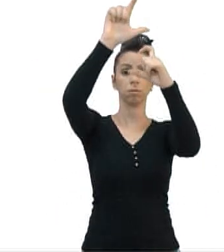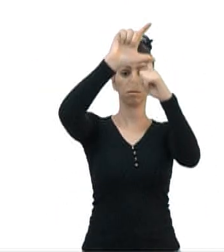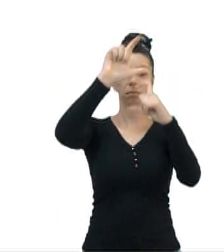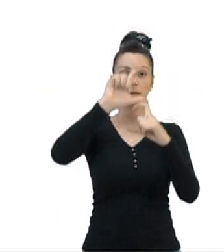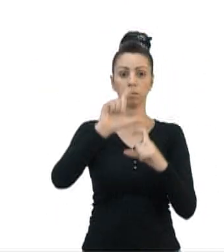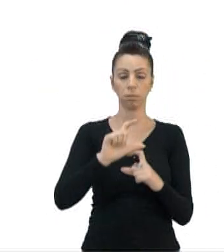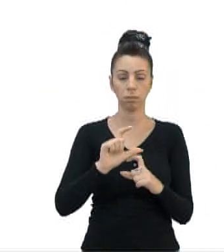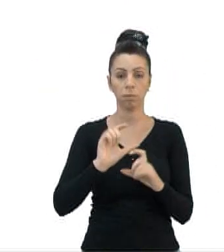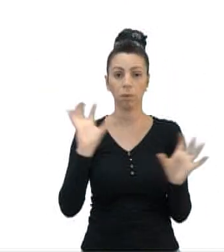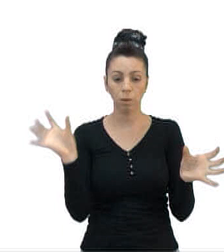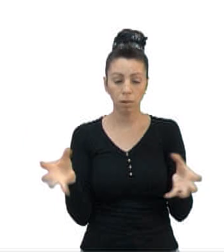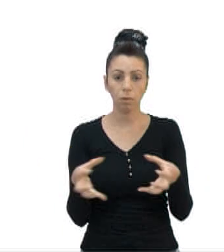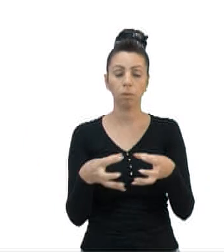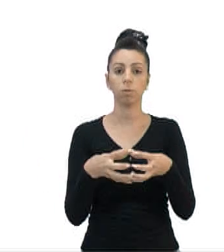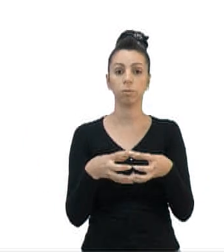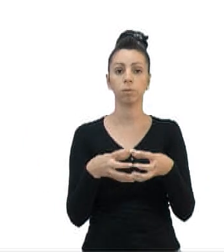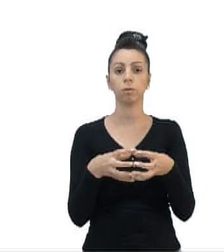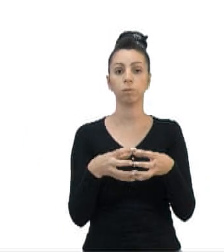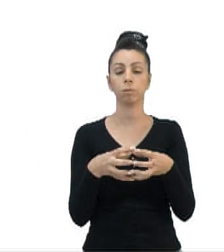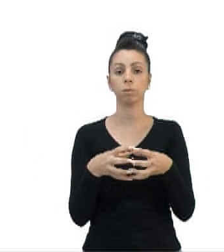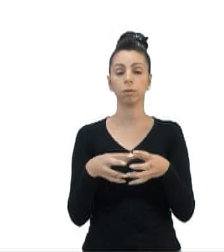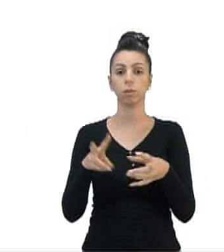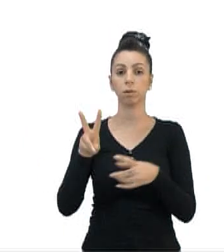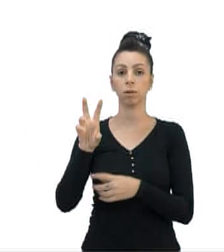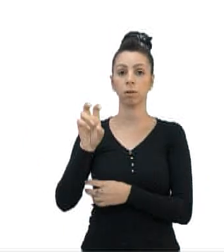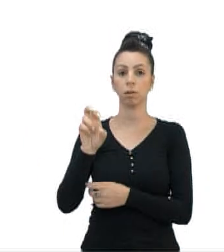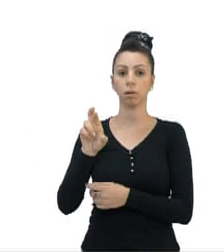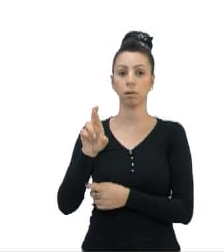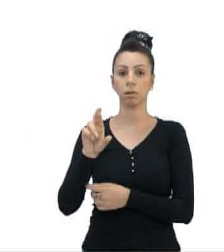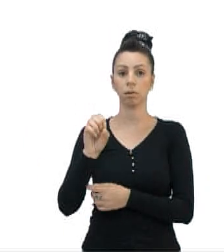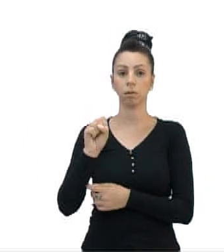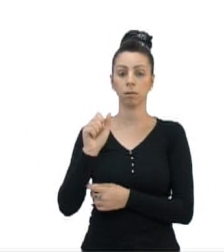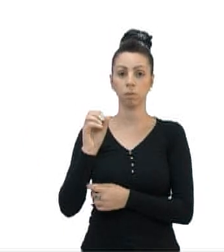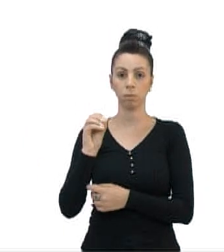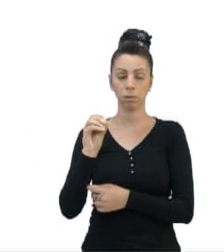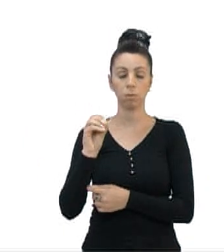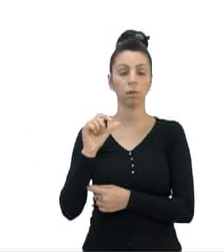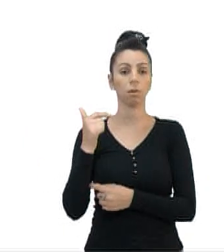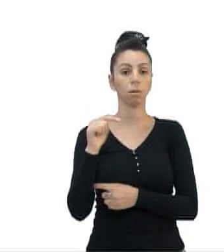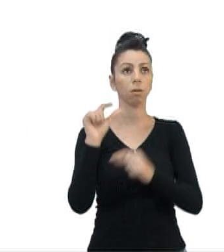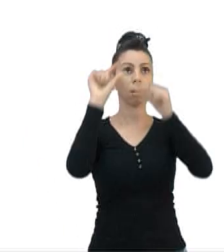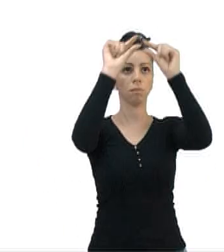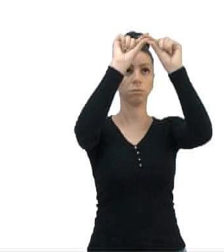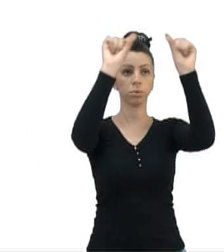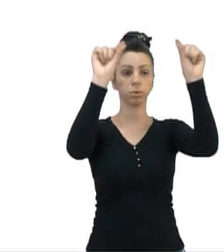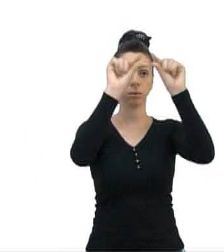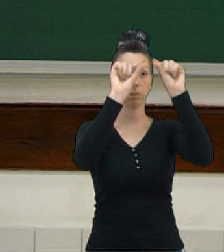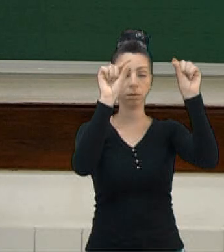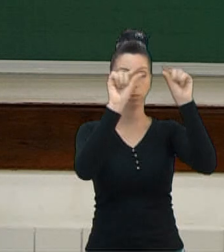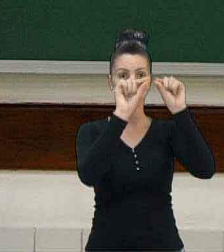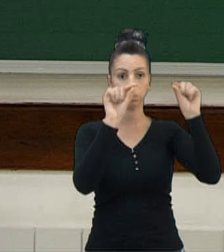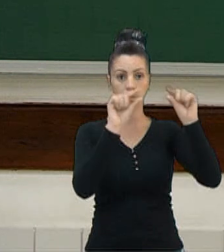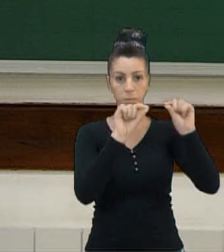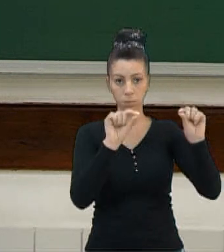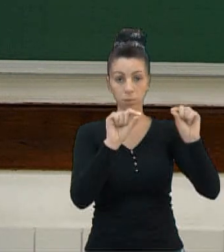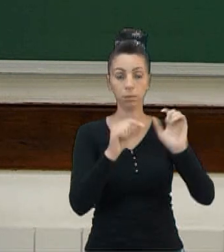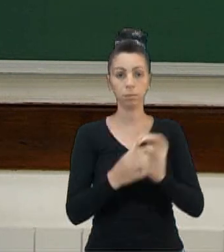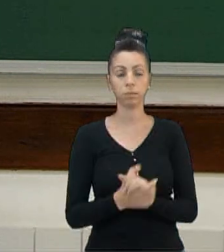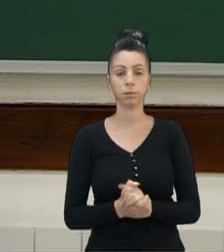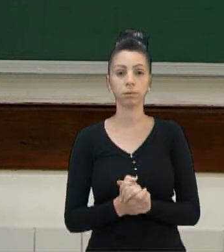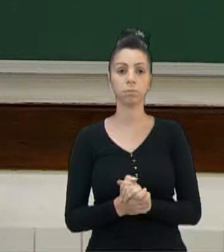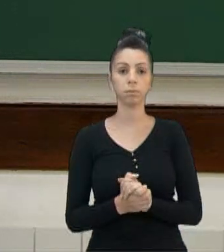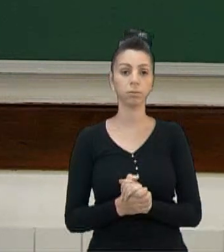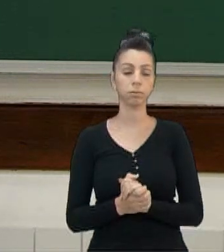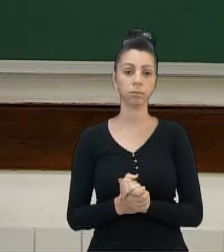elas são os conjuntos de versos. Então, a gente não tem parágrafo, a gente tem estrofes, a gente não tem linha, a gente tem verso.